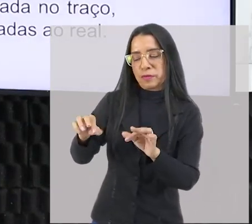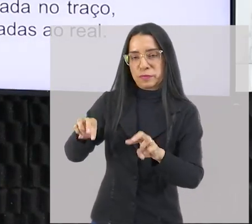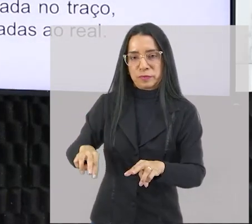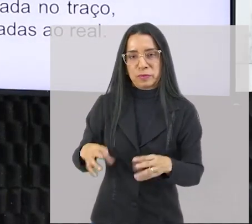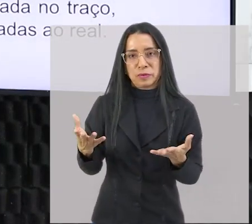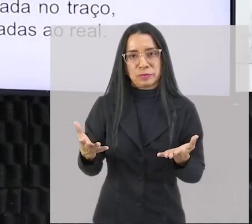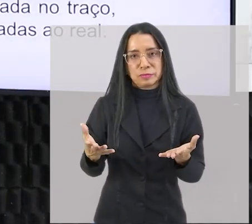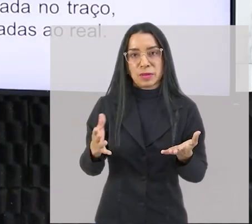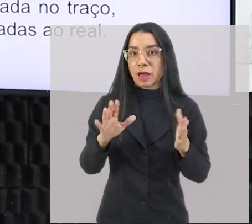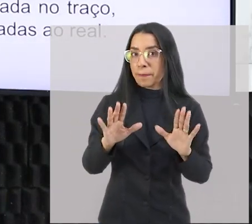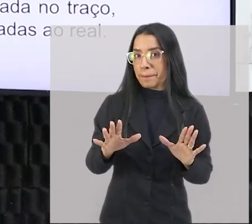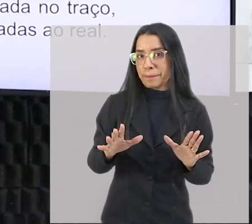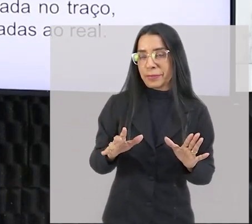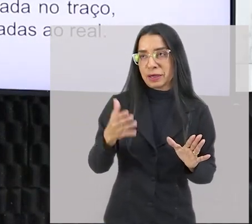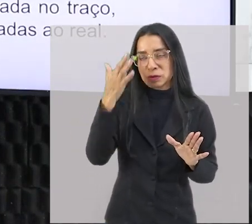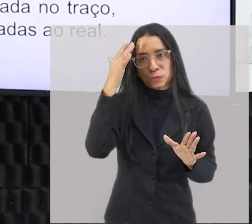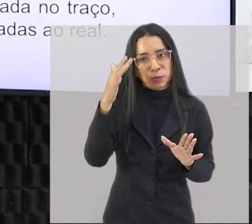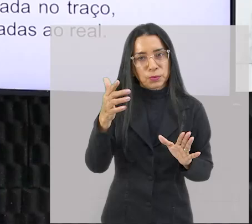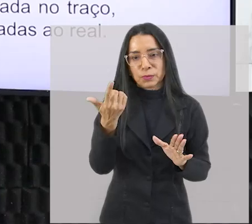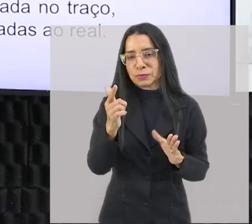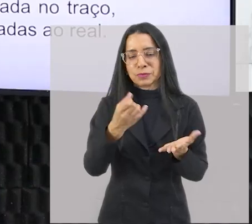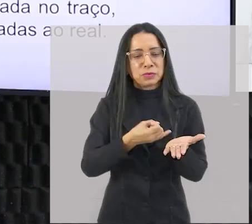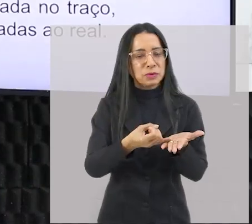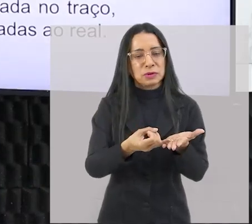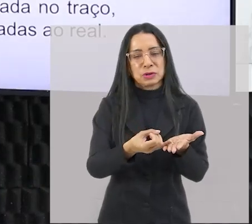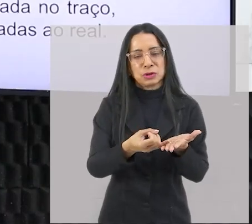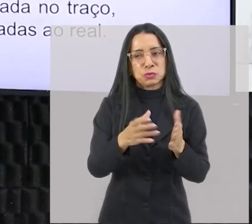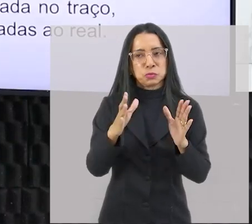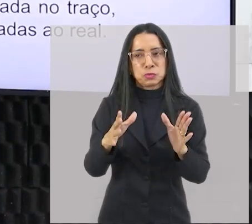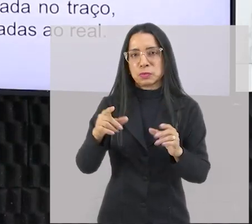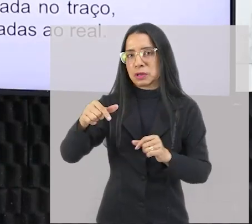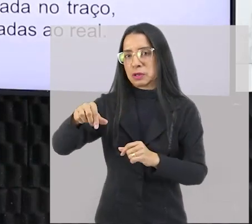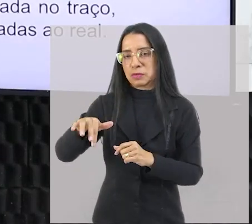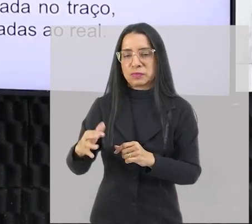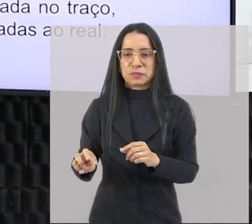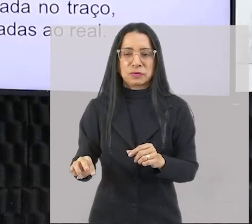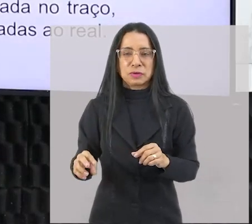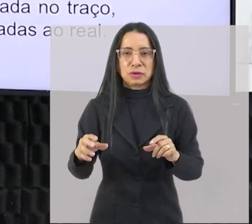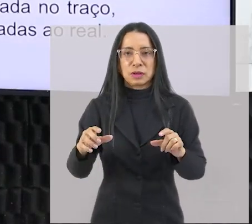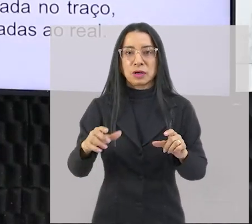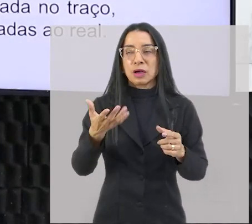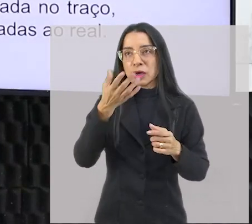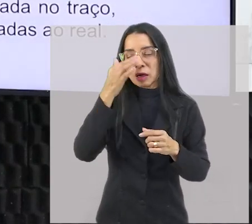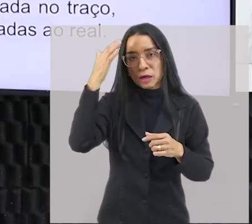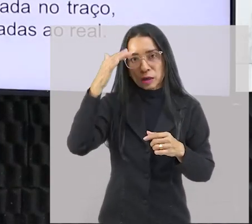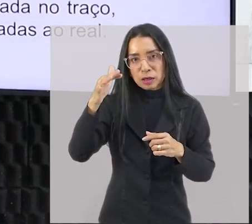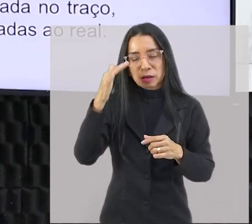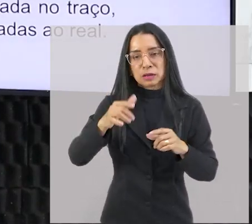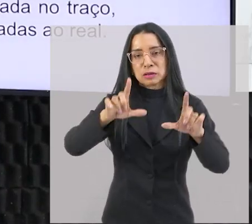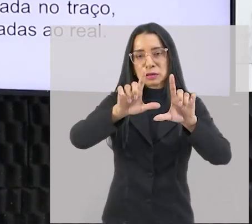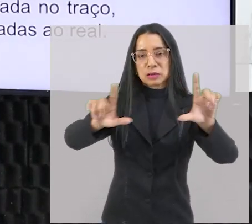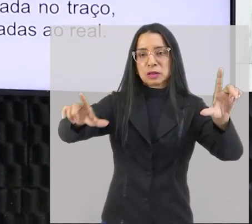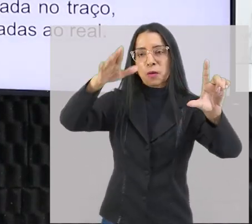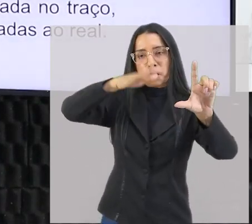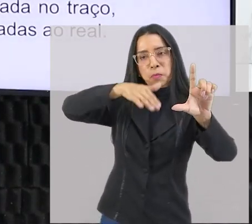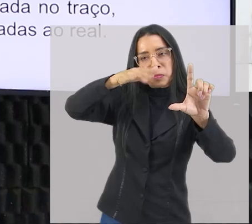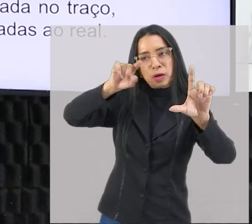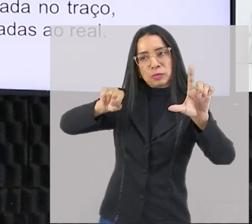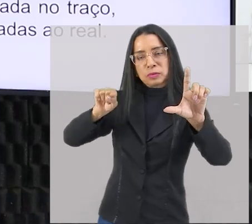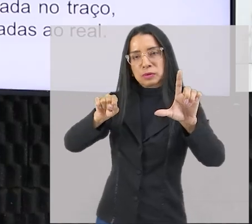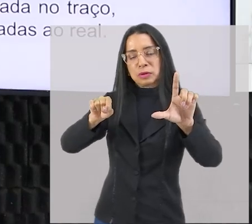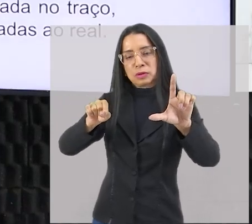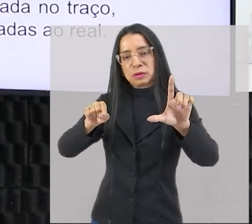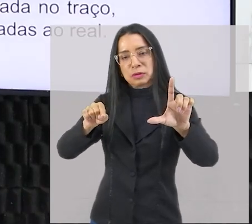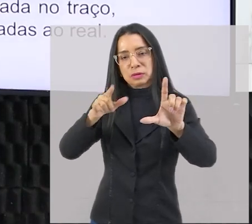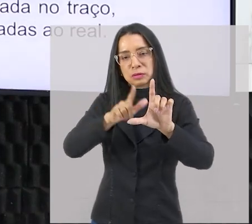Só que ele não tem início, não tem meio, não tem fim. Agora imagina isso colocado numa tela. Pode ser que seja essa.